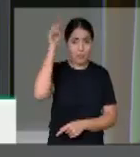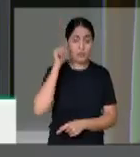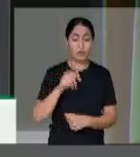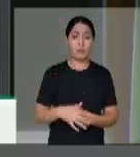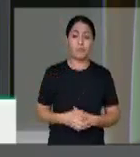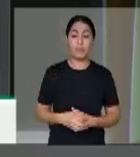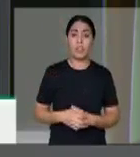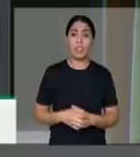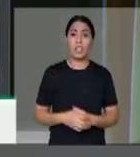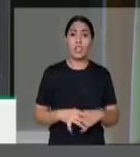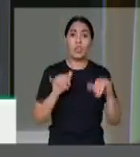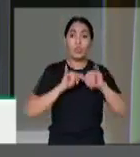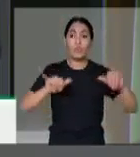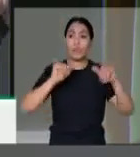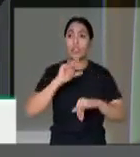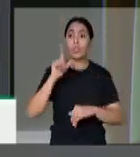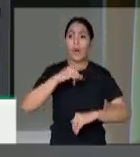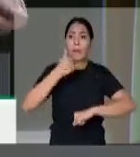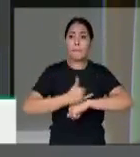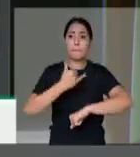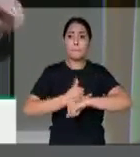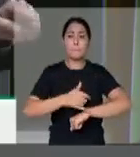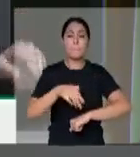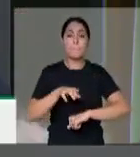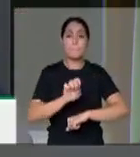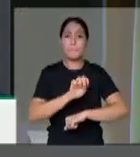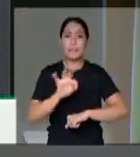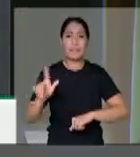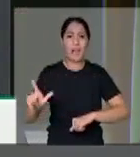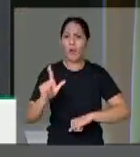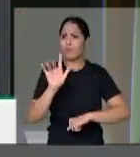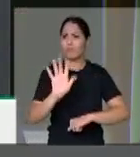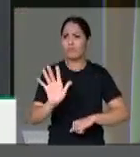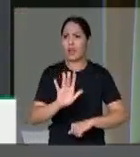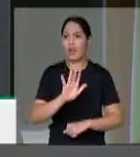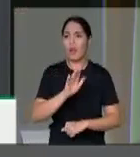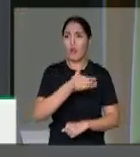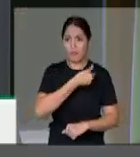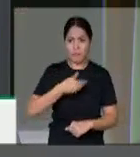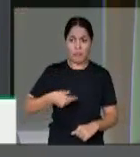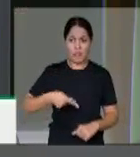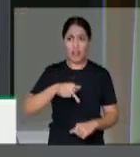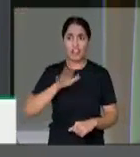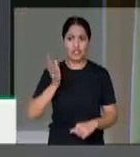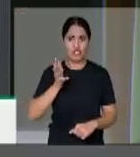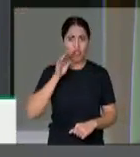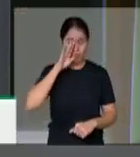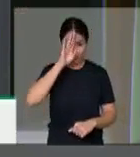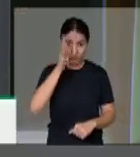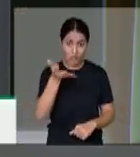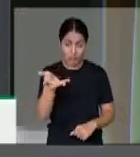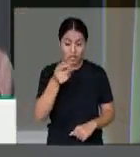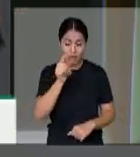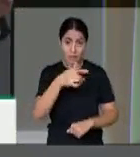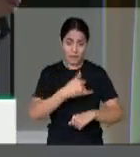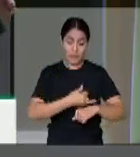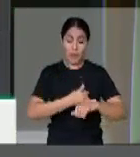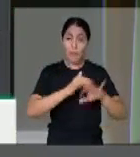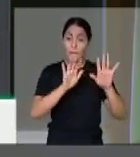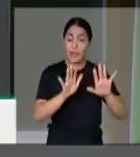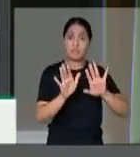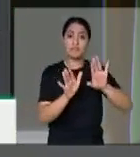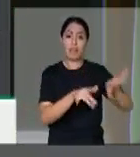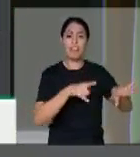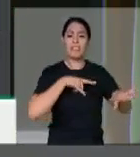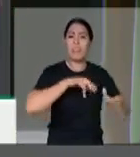e não me refiro aqui aos metais, tão almejados pelo presidente da República. Me refiro aqui a